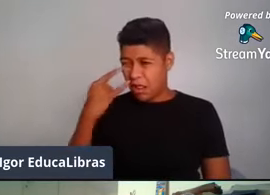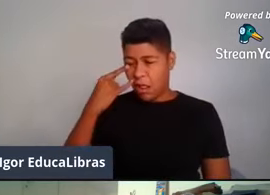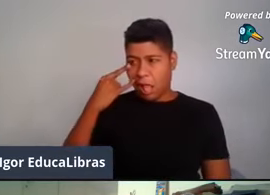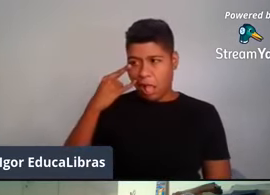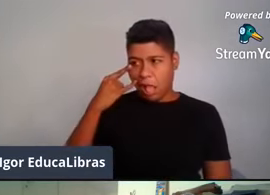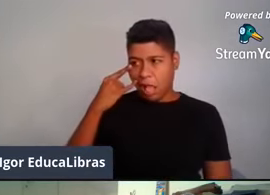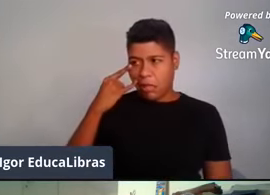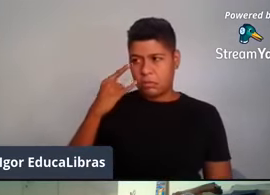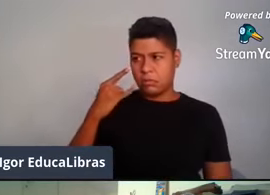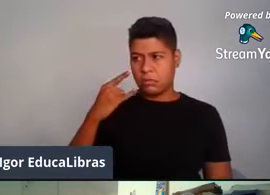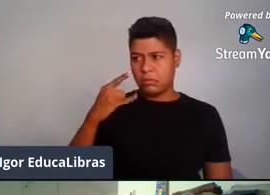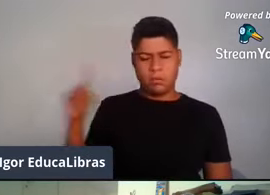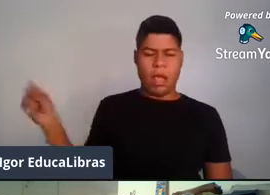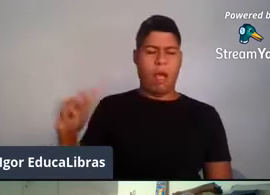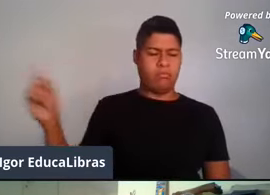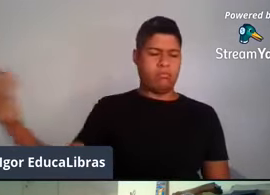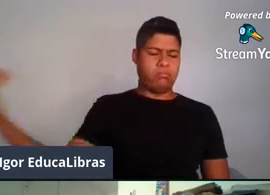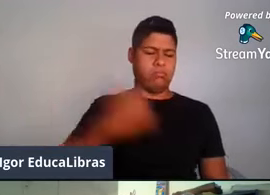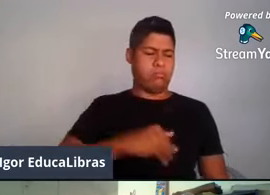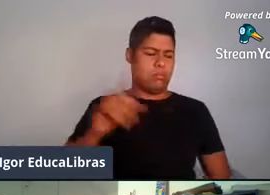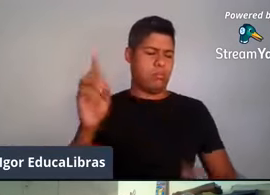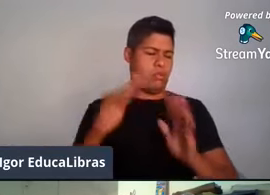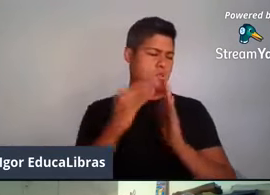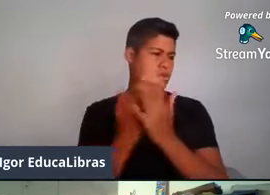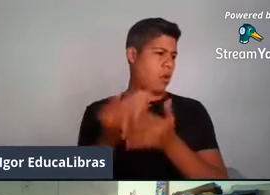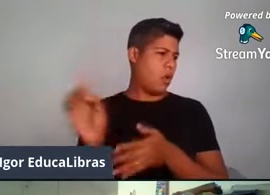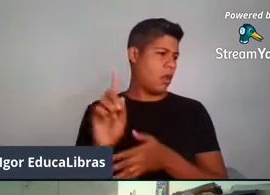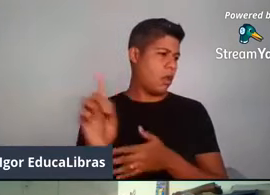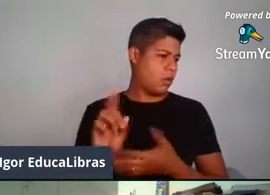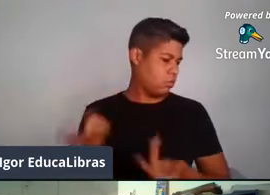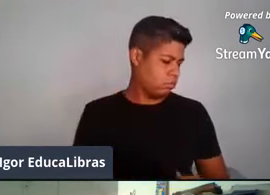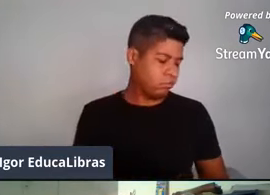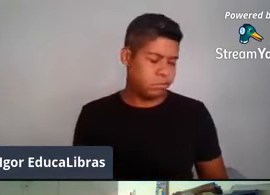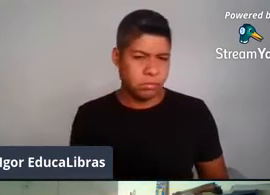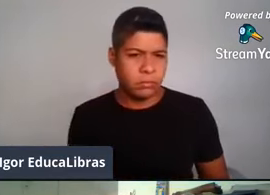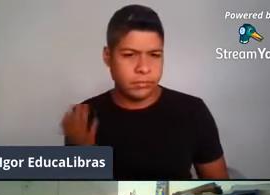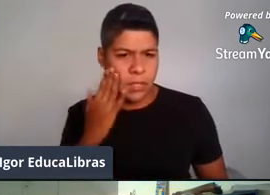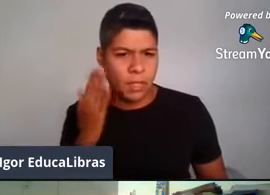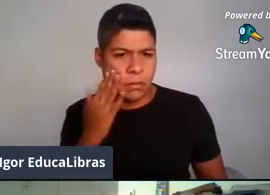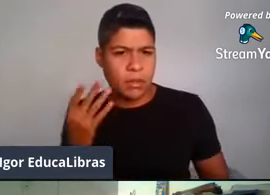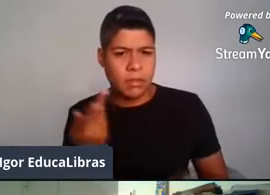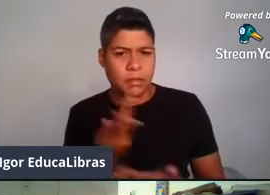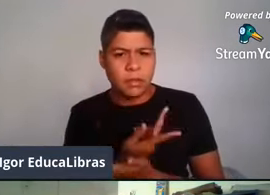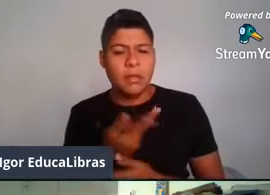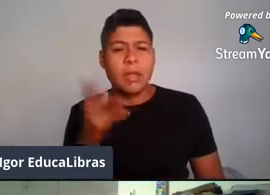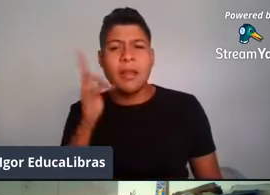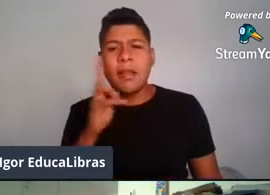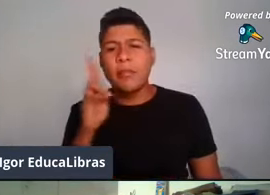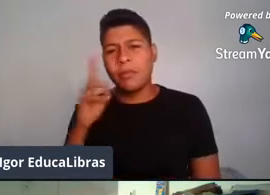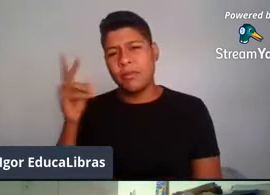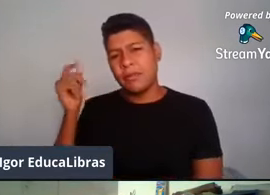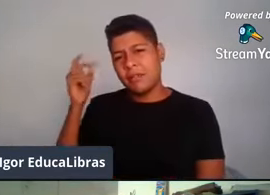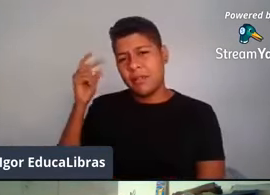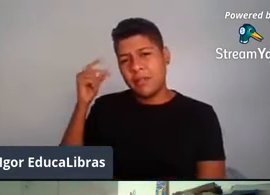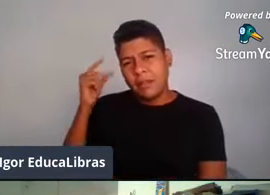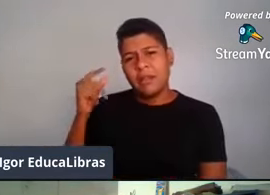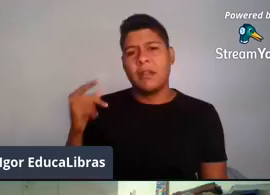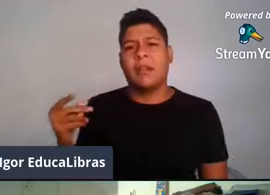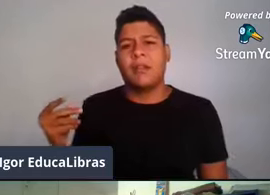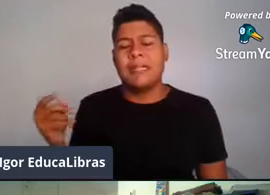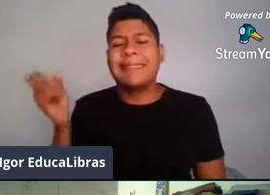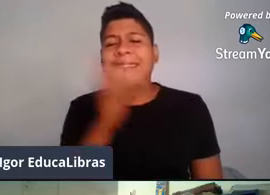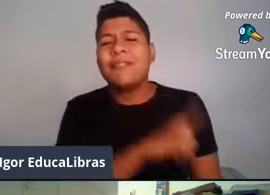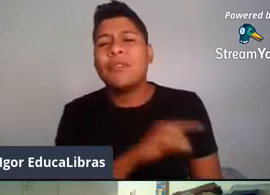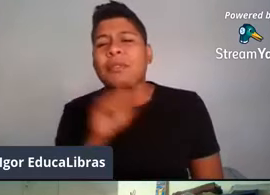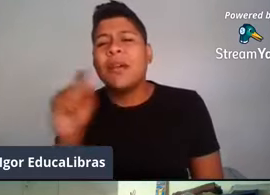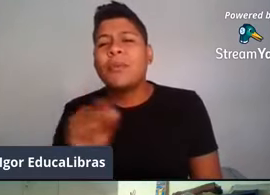é raro, estatisticamente é muito difícil você pegar. Né? E eu me lembro que quando eu estava na promotoria, a maior dificuldade era que,